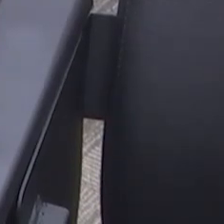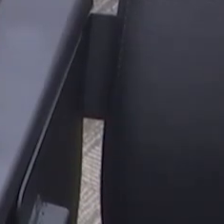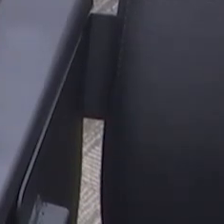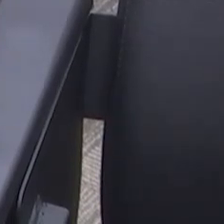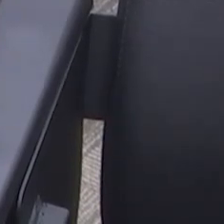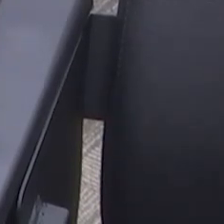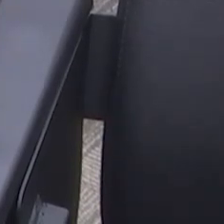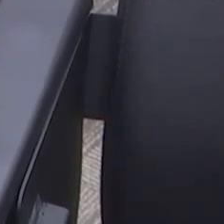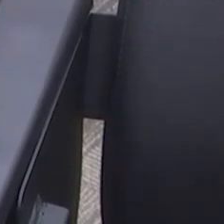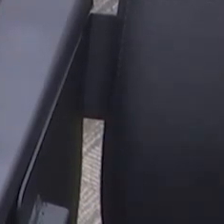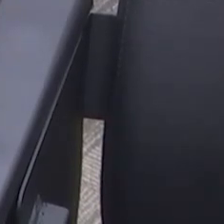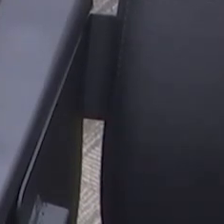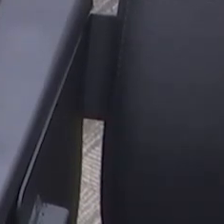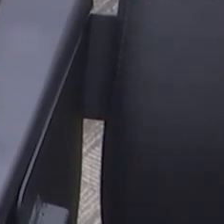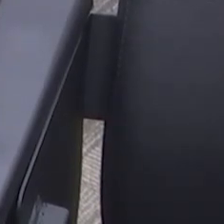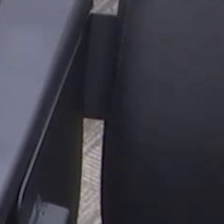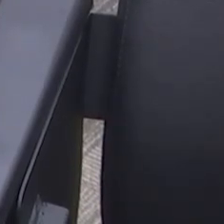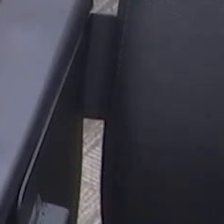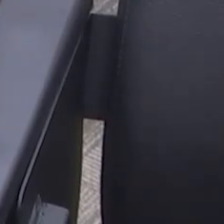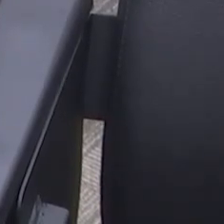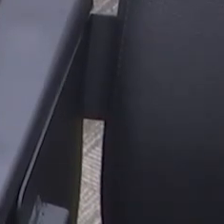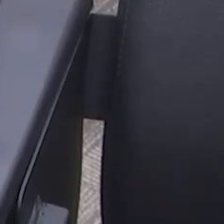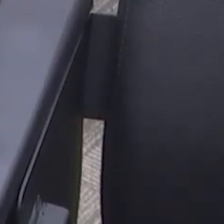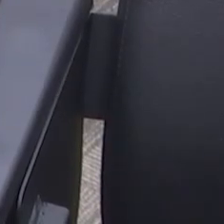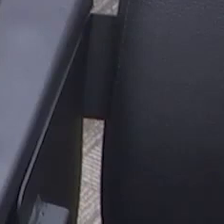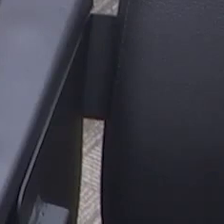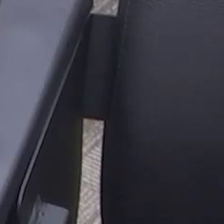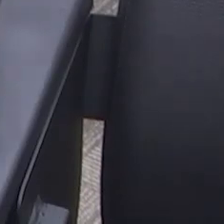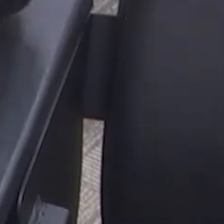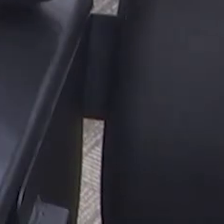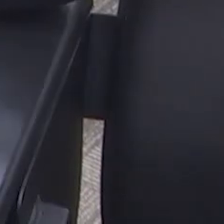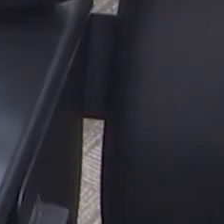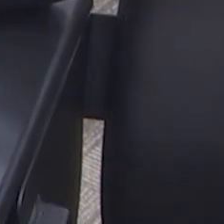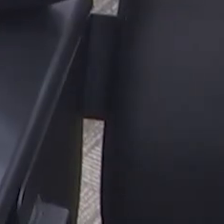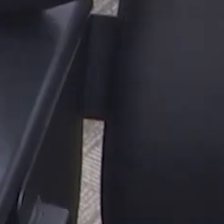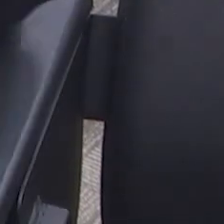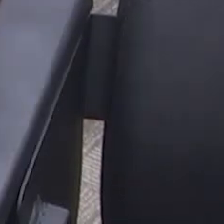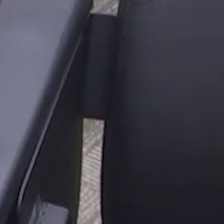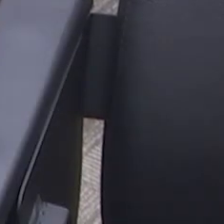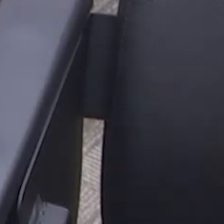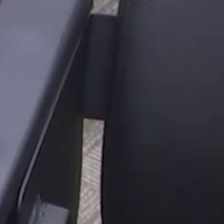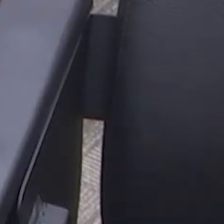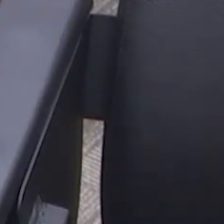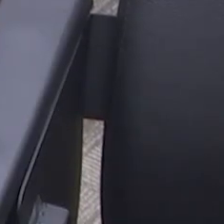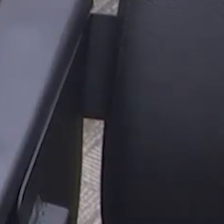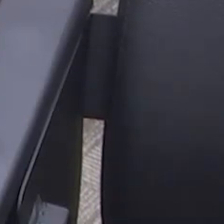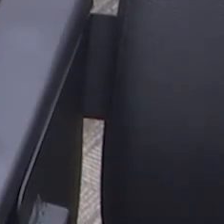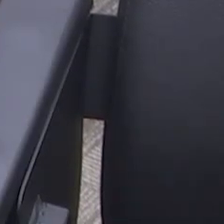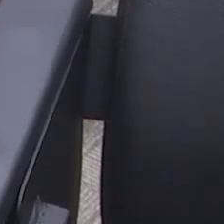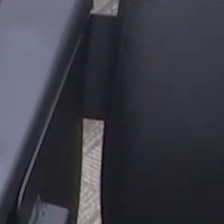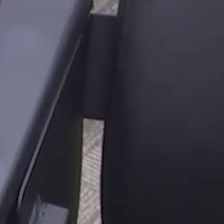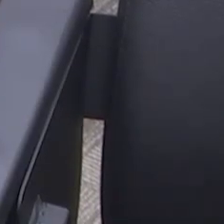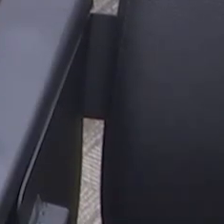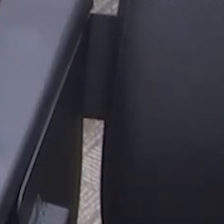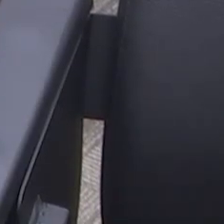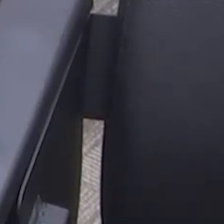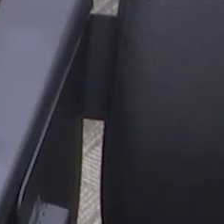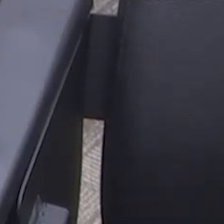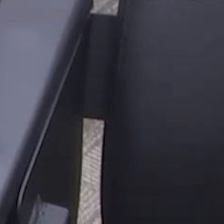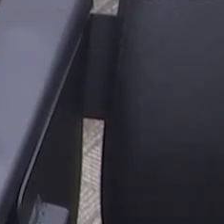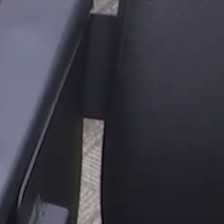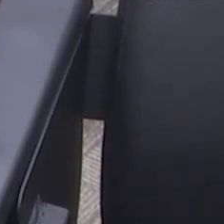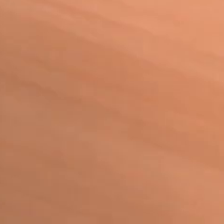que a pessoa tenha informação. Mas o senhor, Então, a responsabilidade é de quem disponibiliza, não é de quem manipula. o senhor não